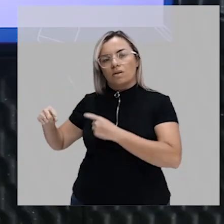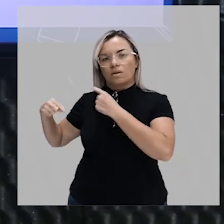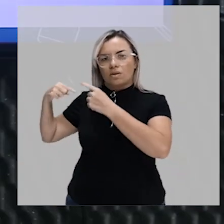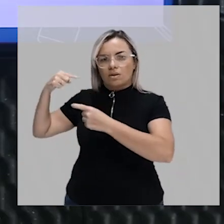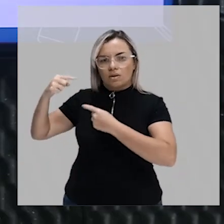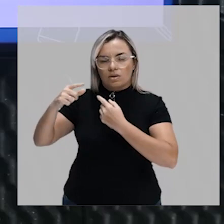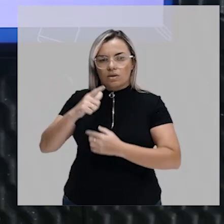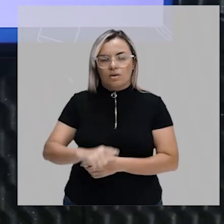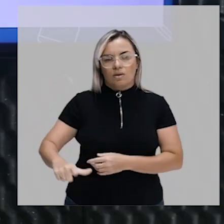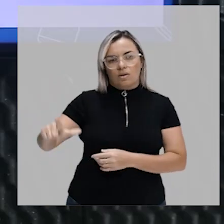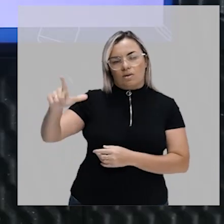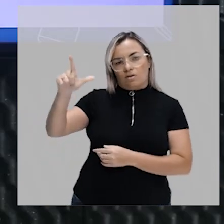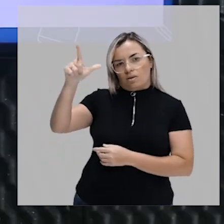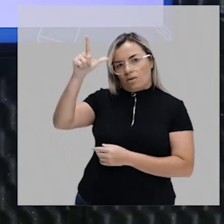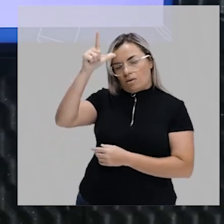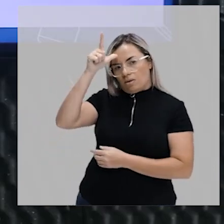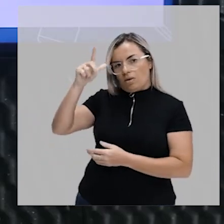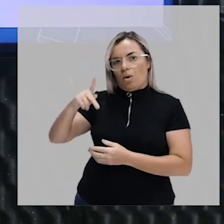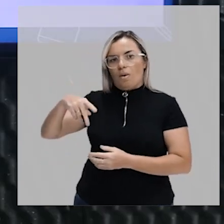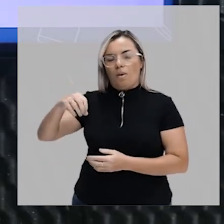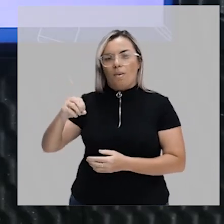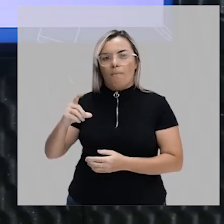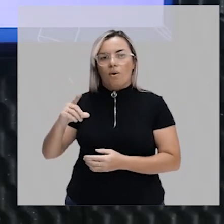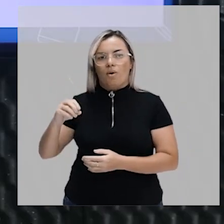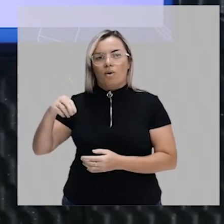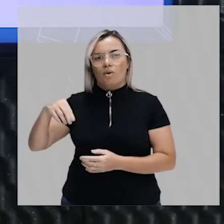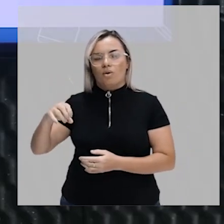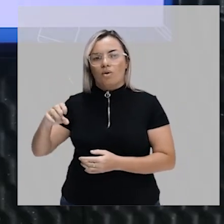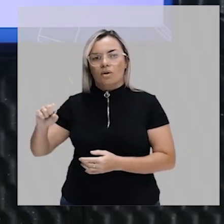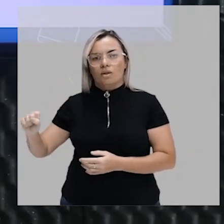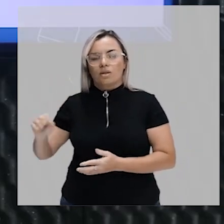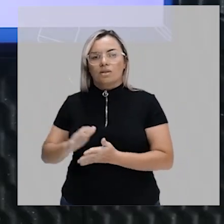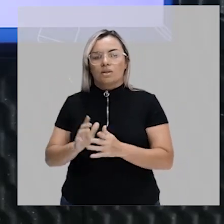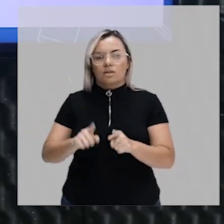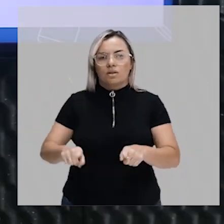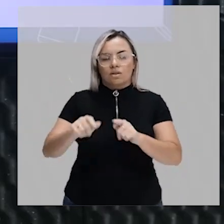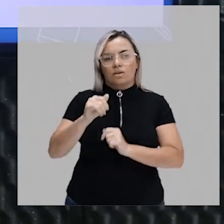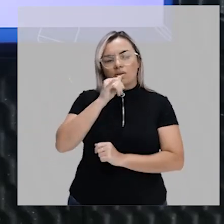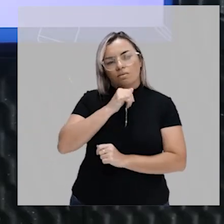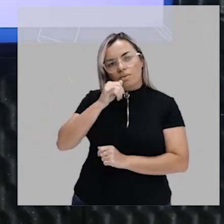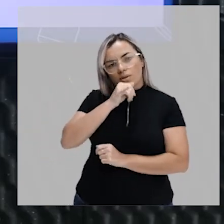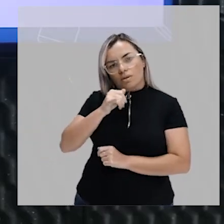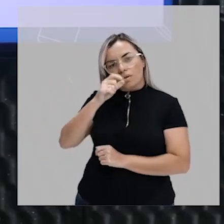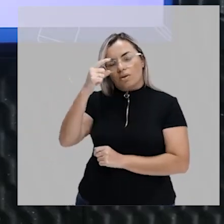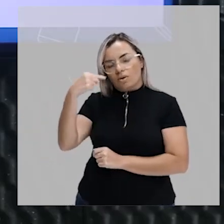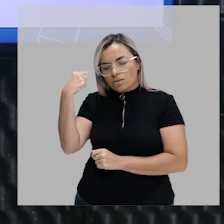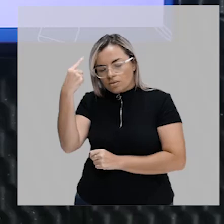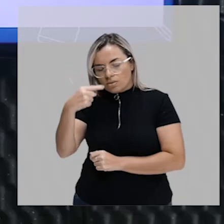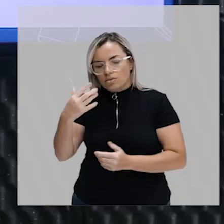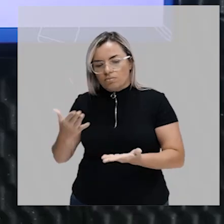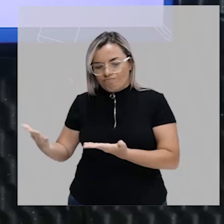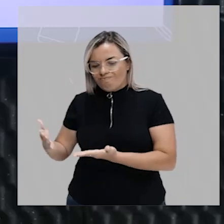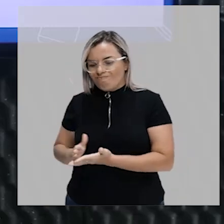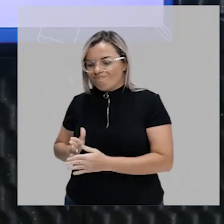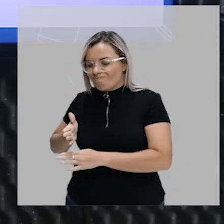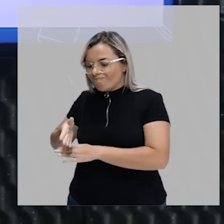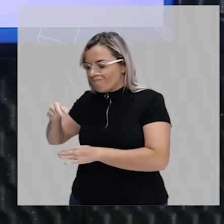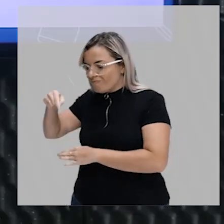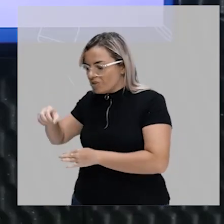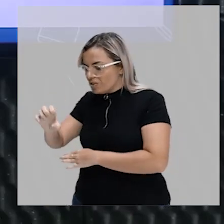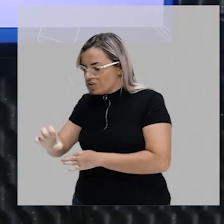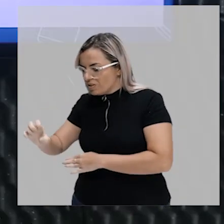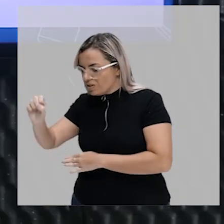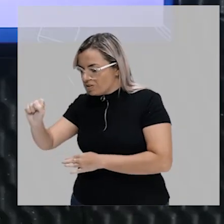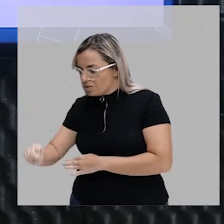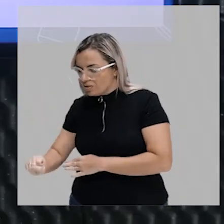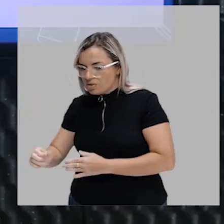alemães, né, poloneses, italianos também se dirigiram para essa região, espanhóis, tá certo? Que se utilizaram da